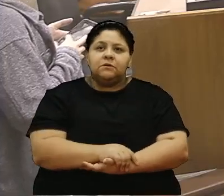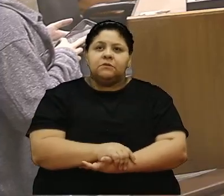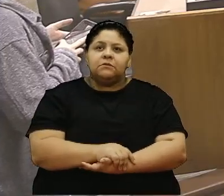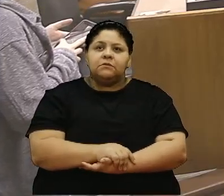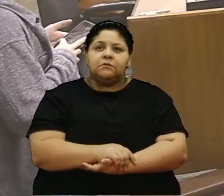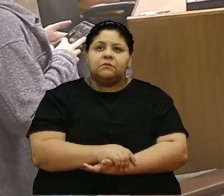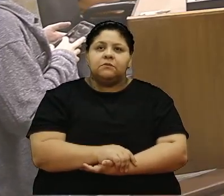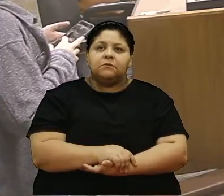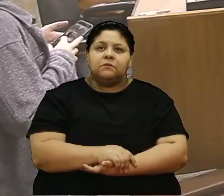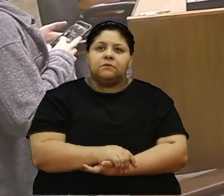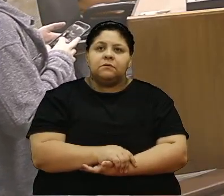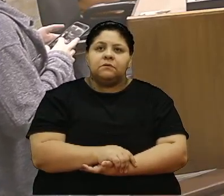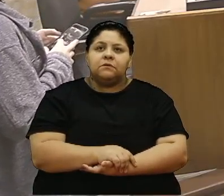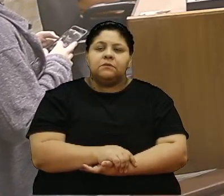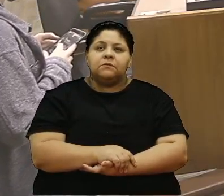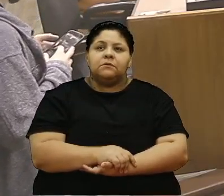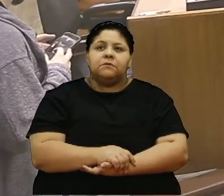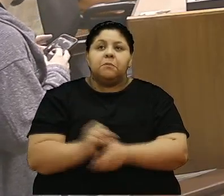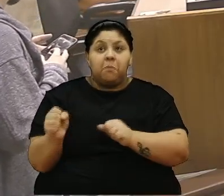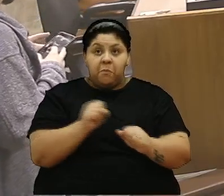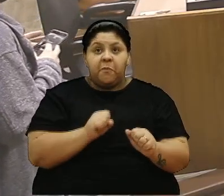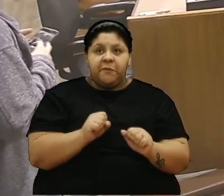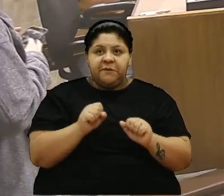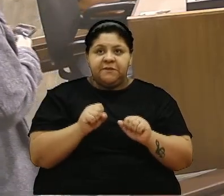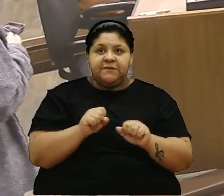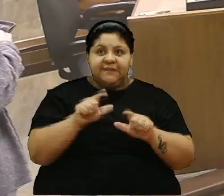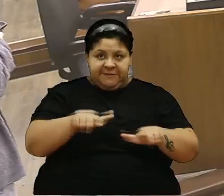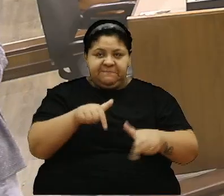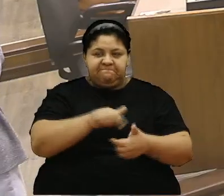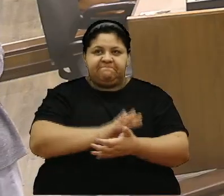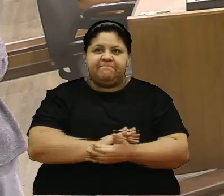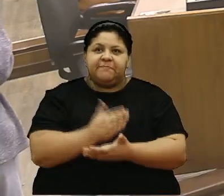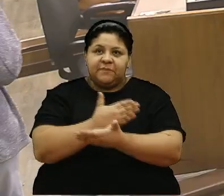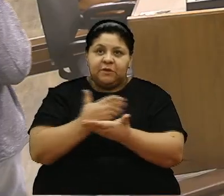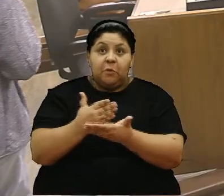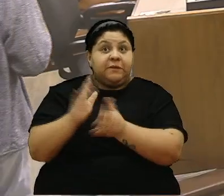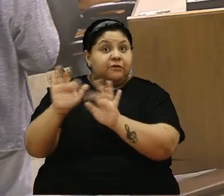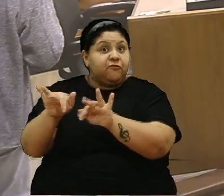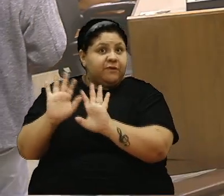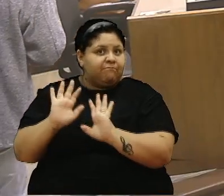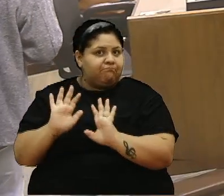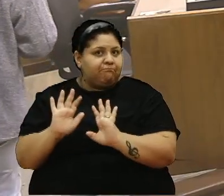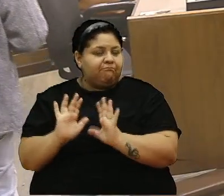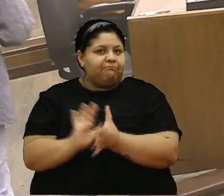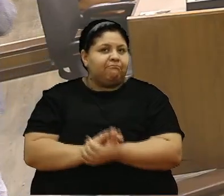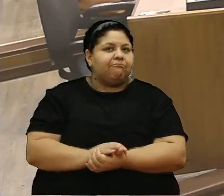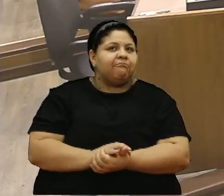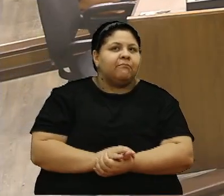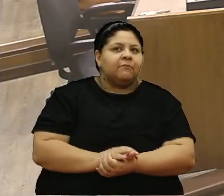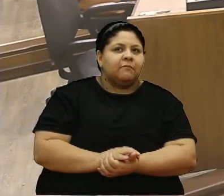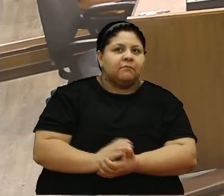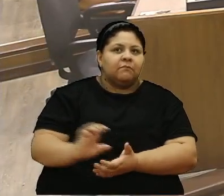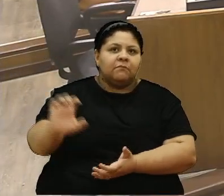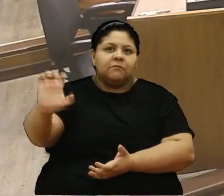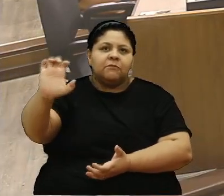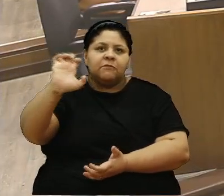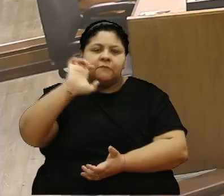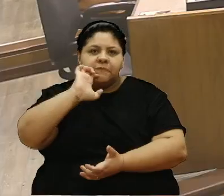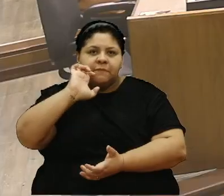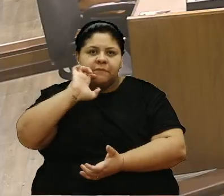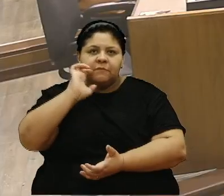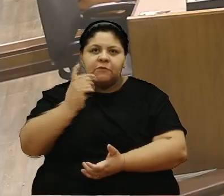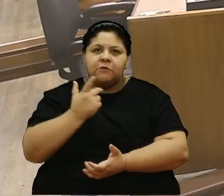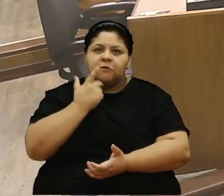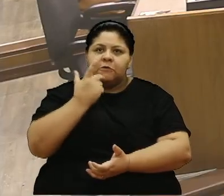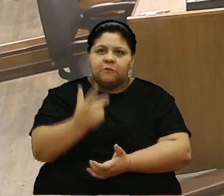Não? Desculpa, pode ser. Pode ser aqui mesmo. Começar do fim. A Estela falando aqui, vereadora Estela